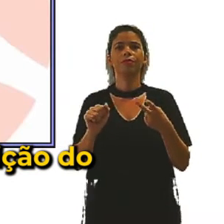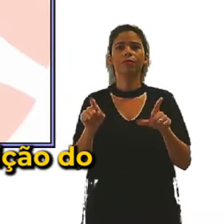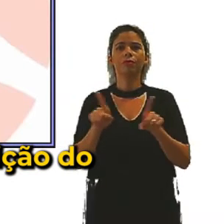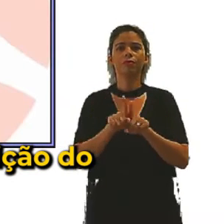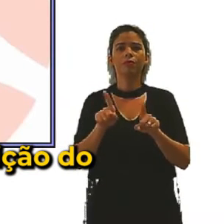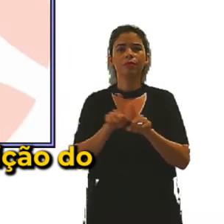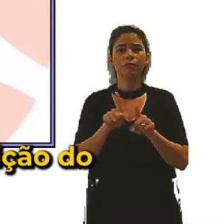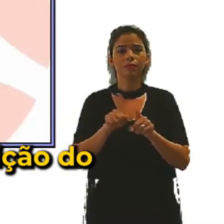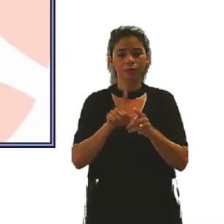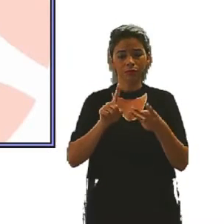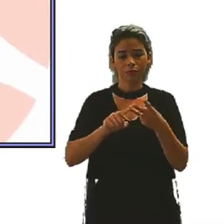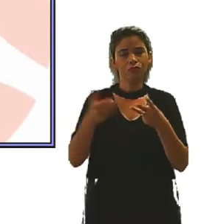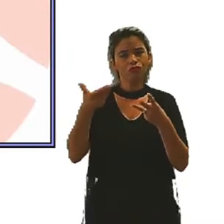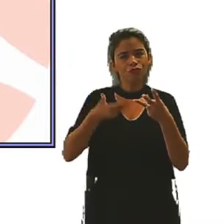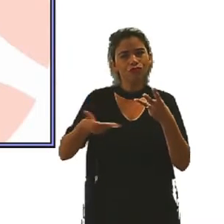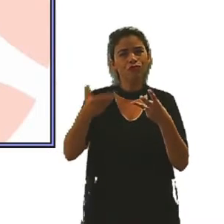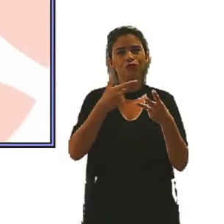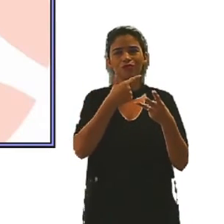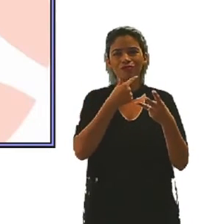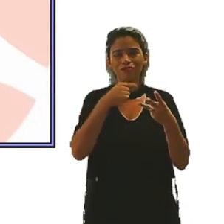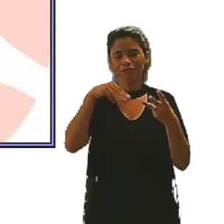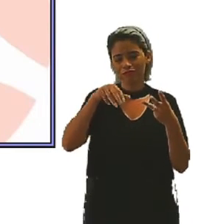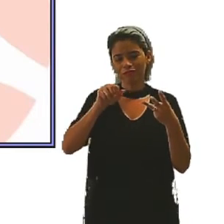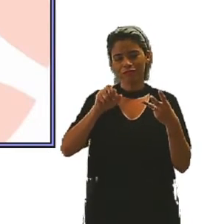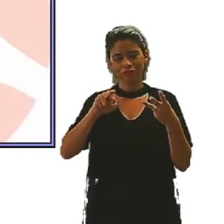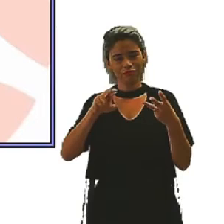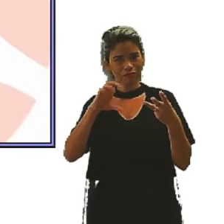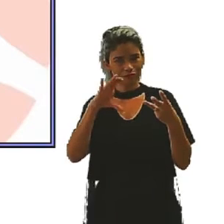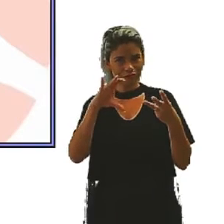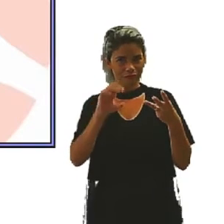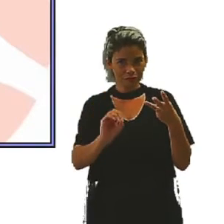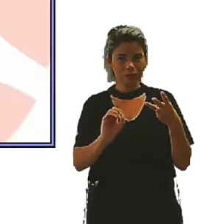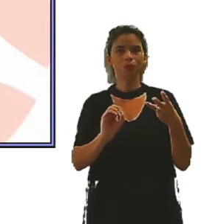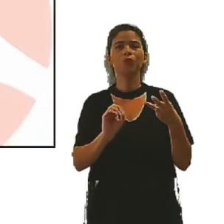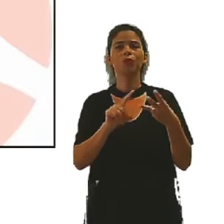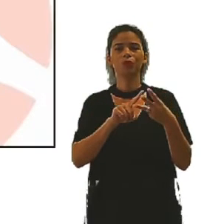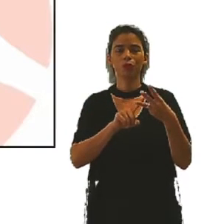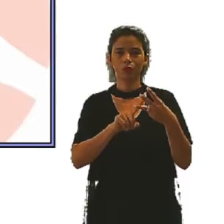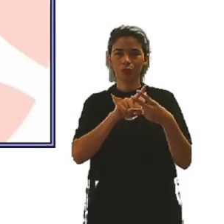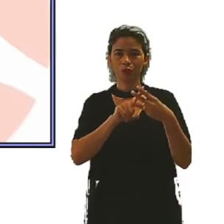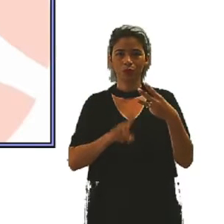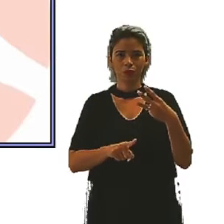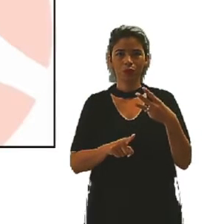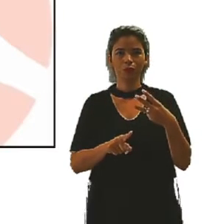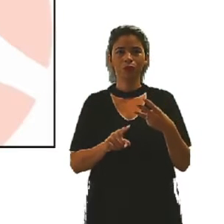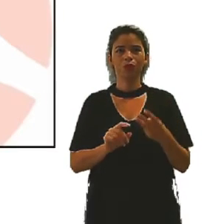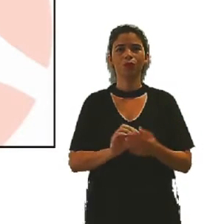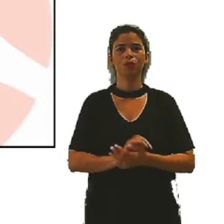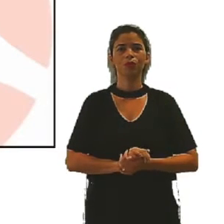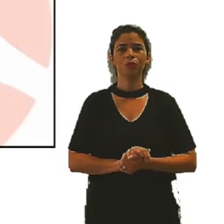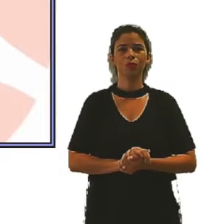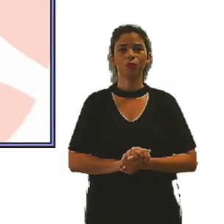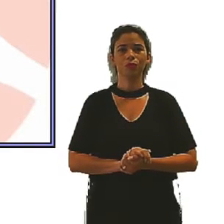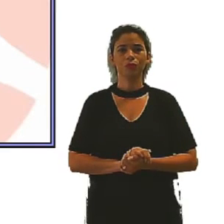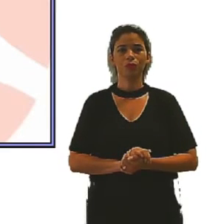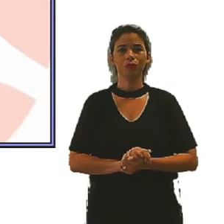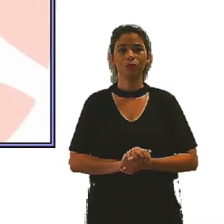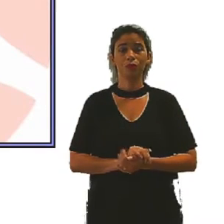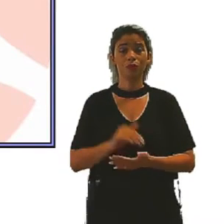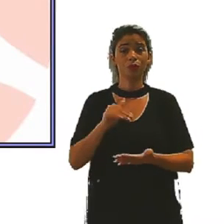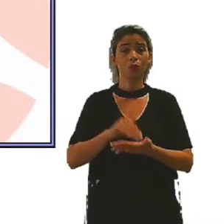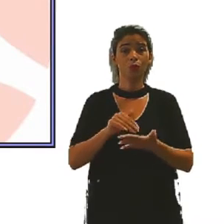também a contribuição do doutor Márcio Evangelista da Silva. E o